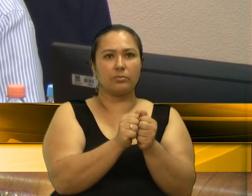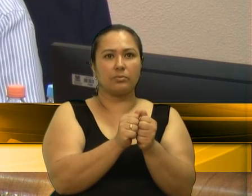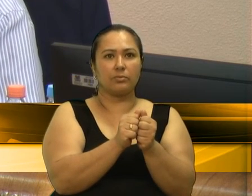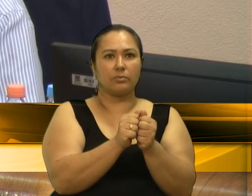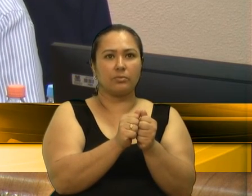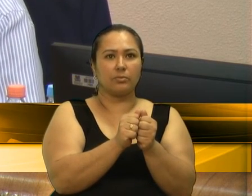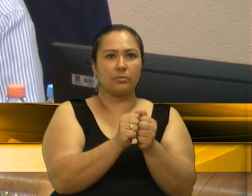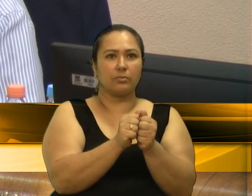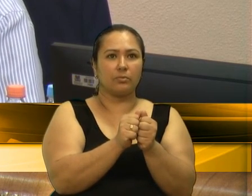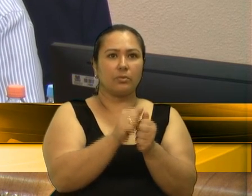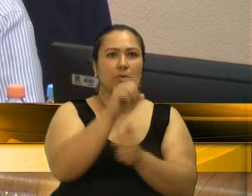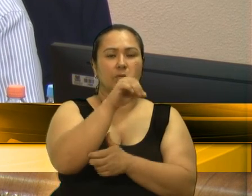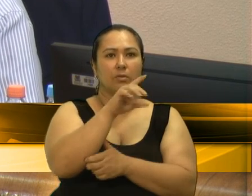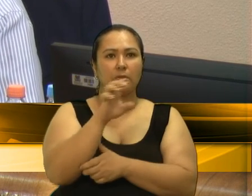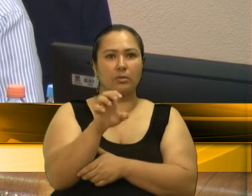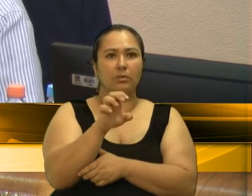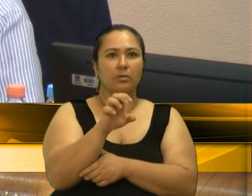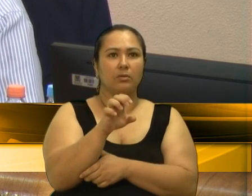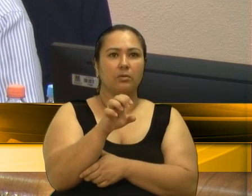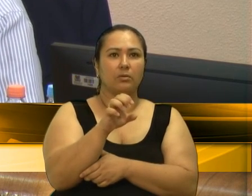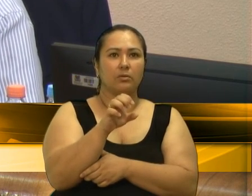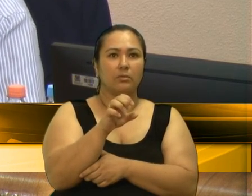ao DE 365/2019, referente à oitiva da senhora Miranda